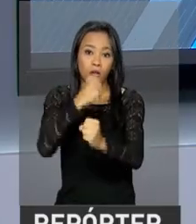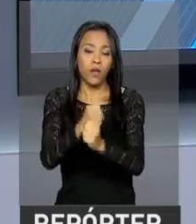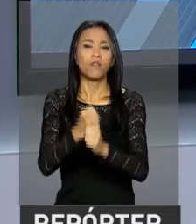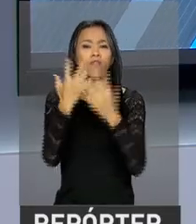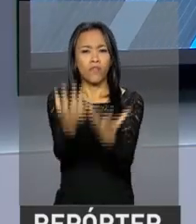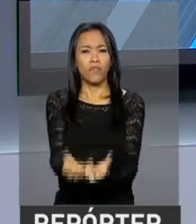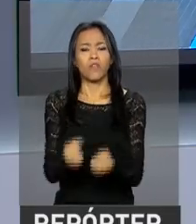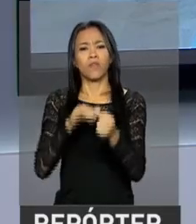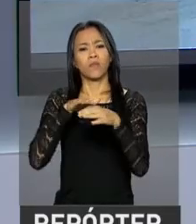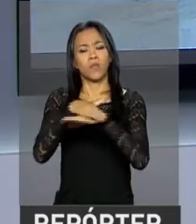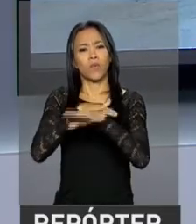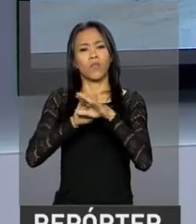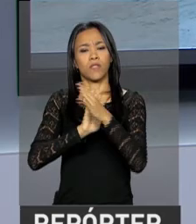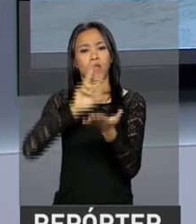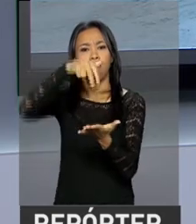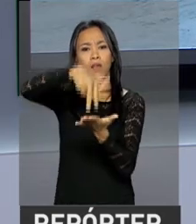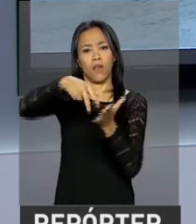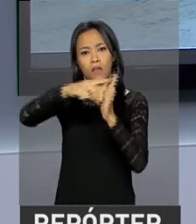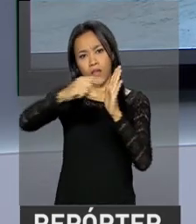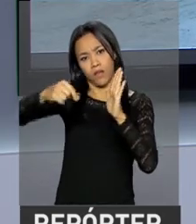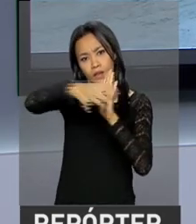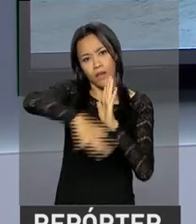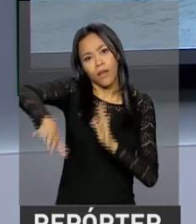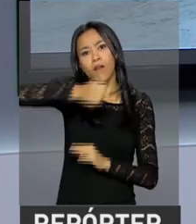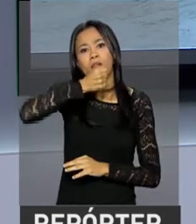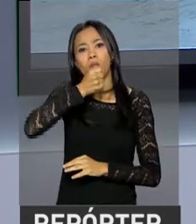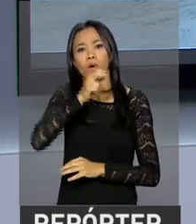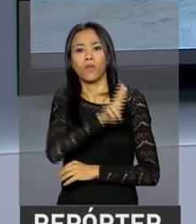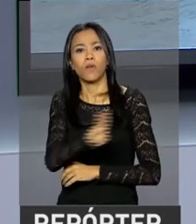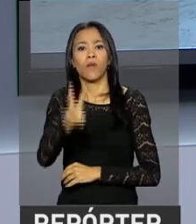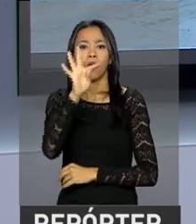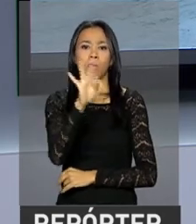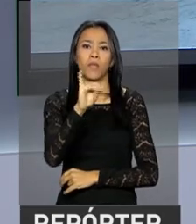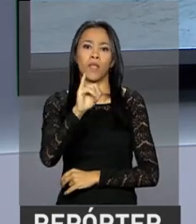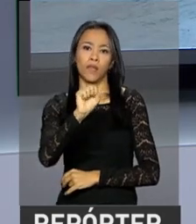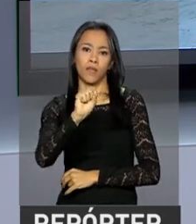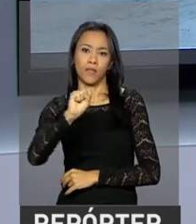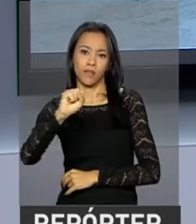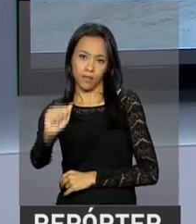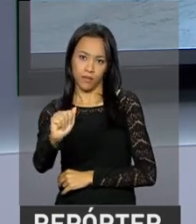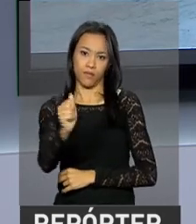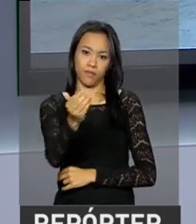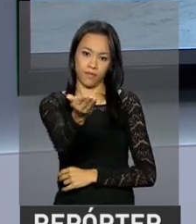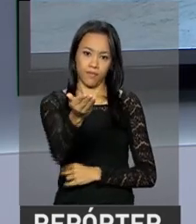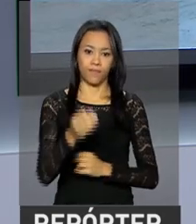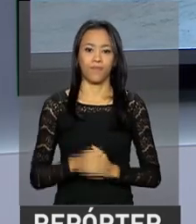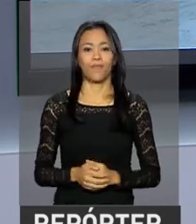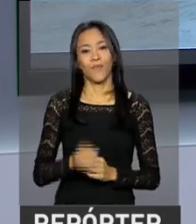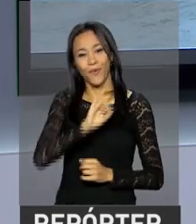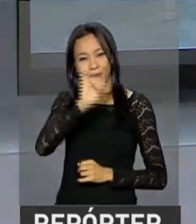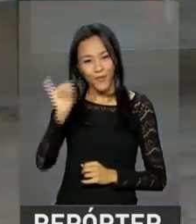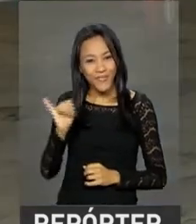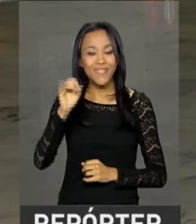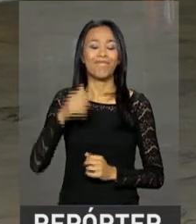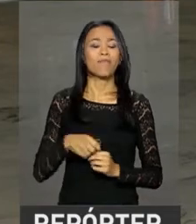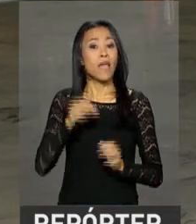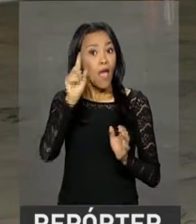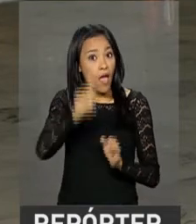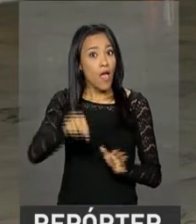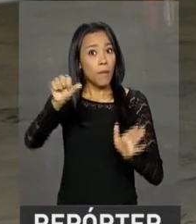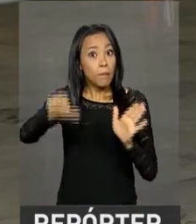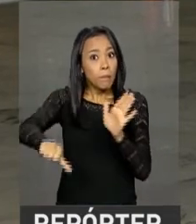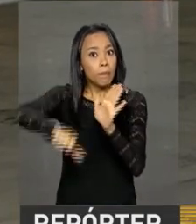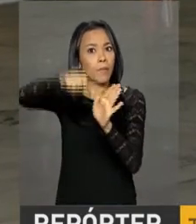conversar com atenção acontece dias tem as informações do agente 8 é isso o leandro é esta é a primeira